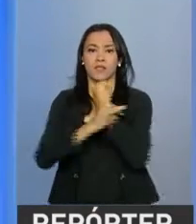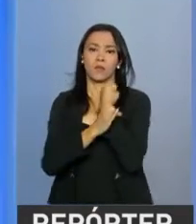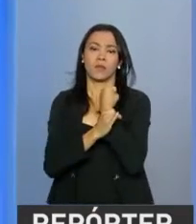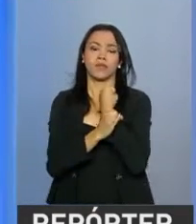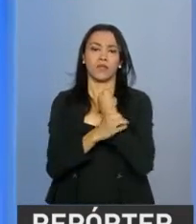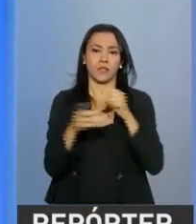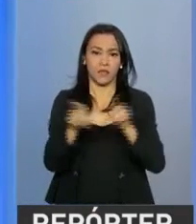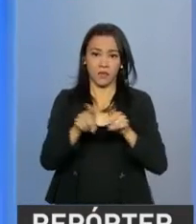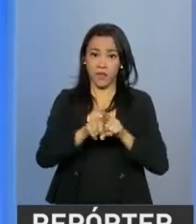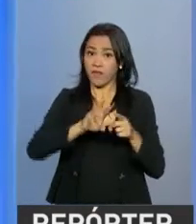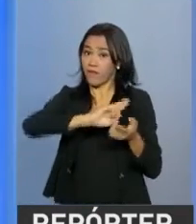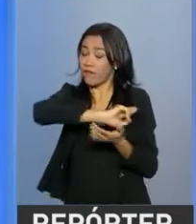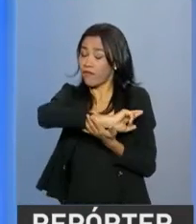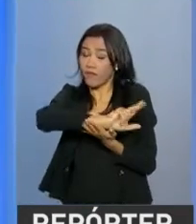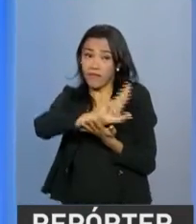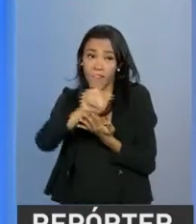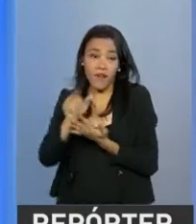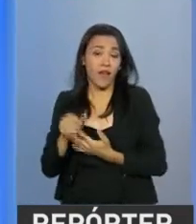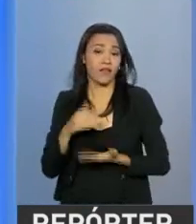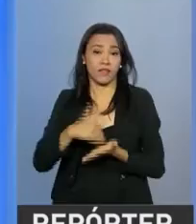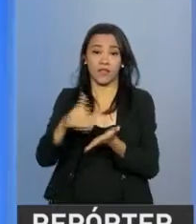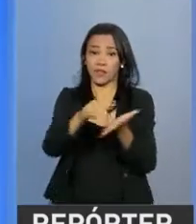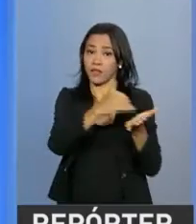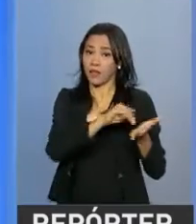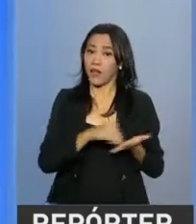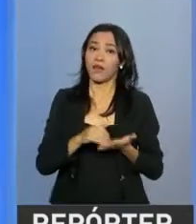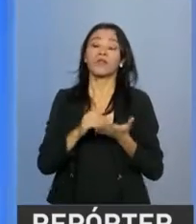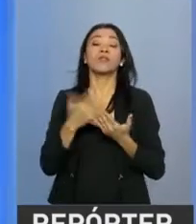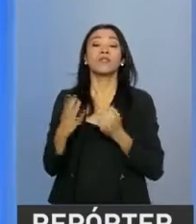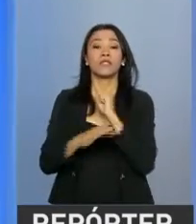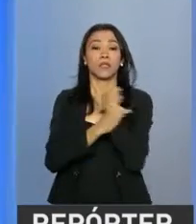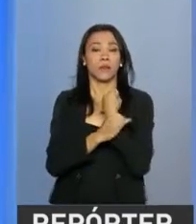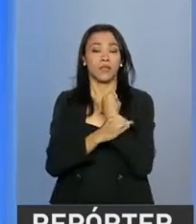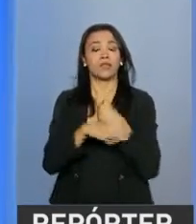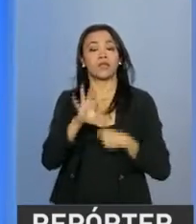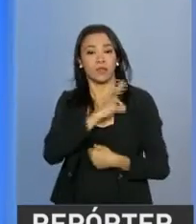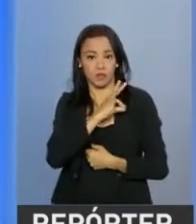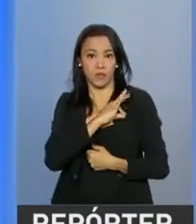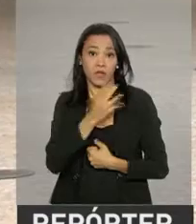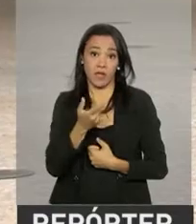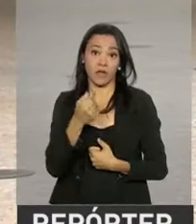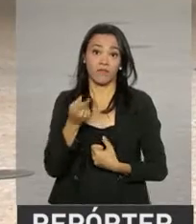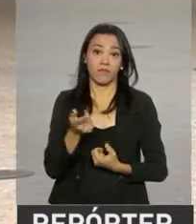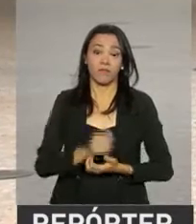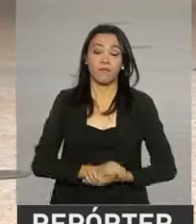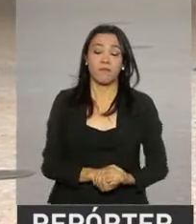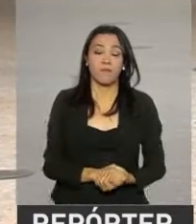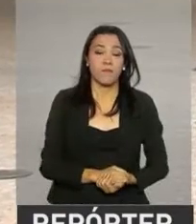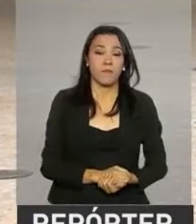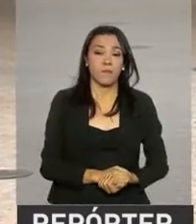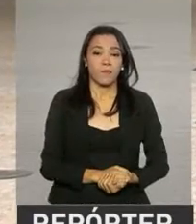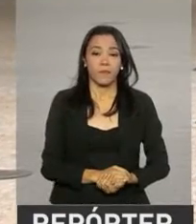é por vários secretários de segurança projetos que podem e devem ser faltado